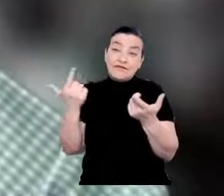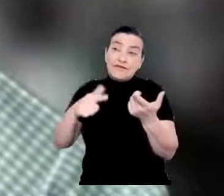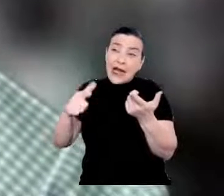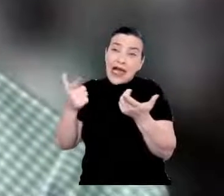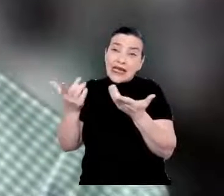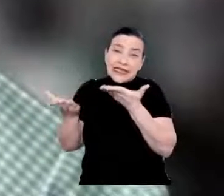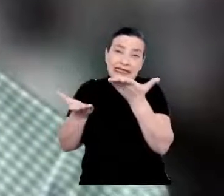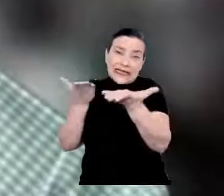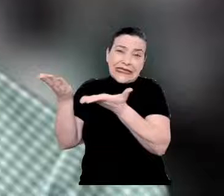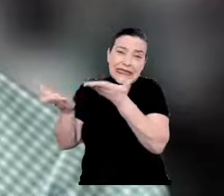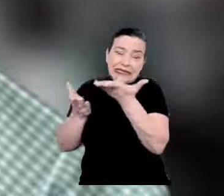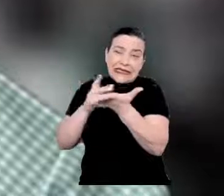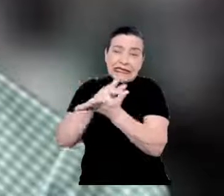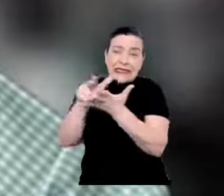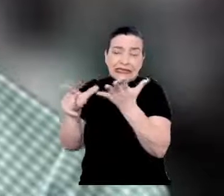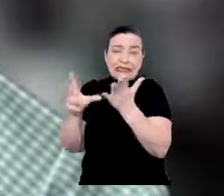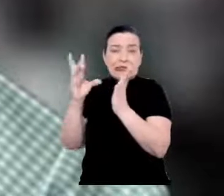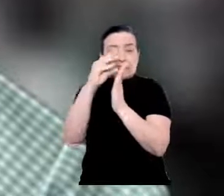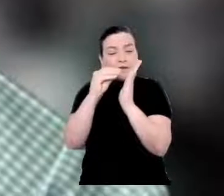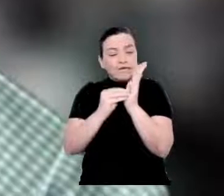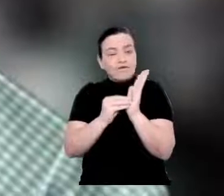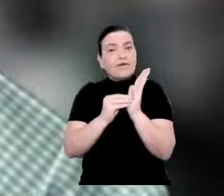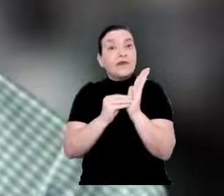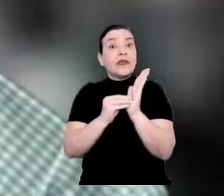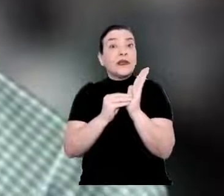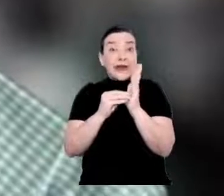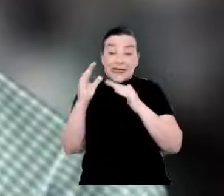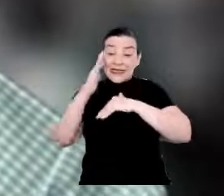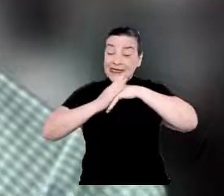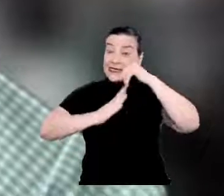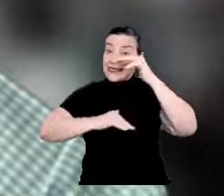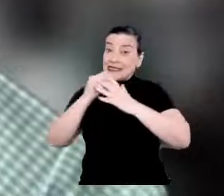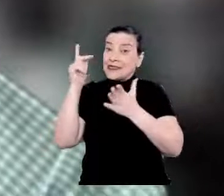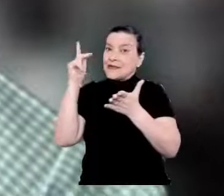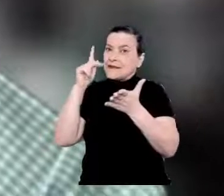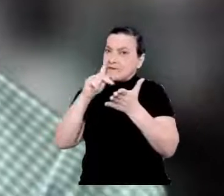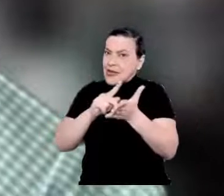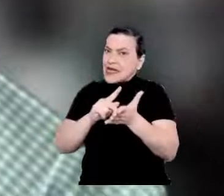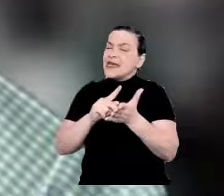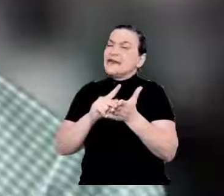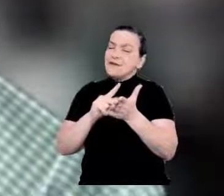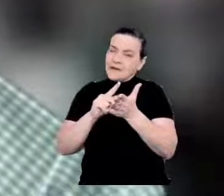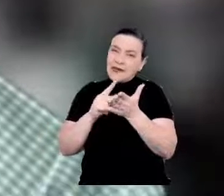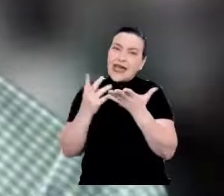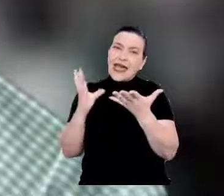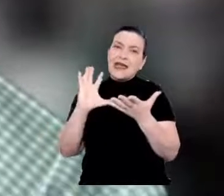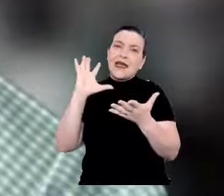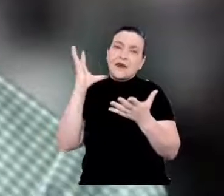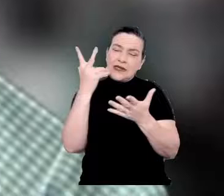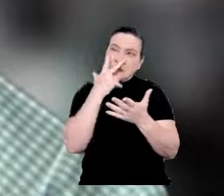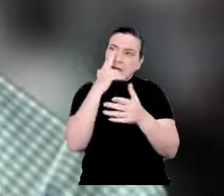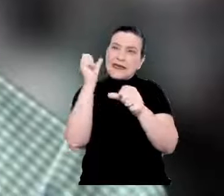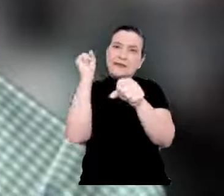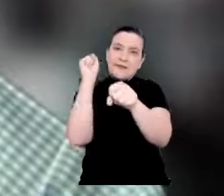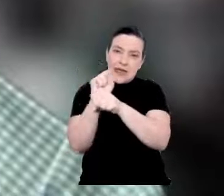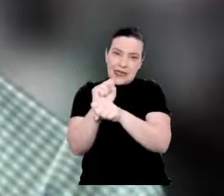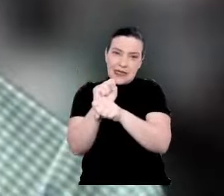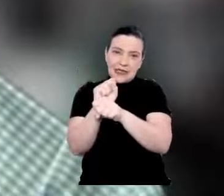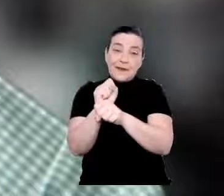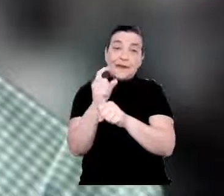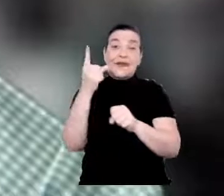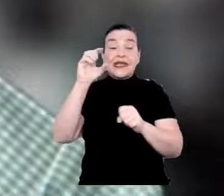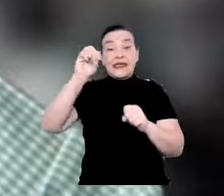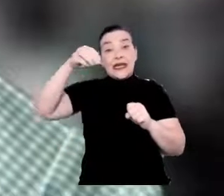Ninguém é contra, mas a aplicação prática dessa combinação continua empacada. Nesses 10 minutos, eu vou